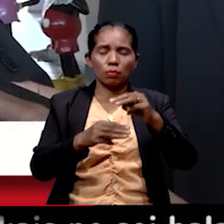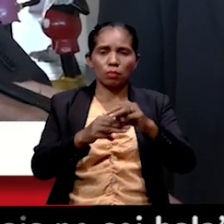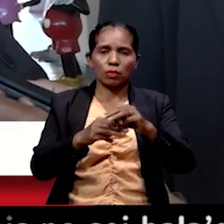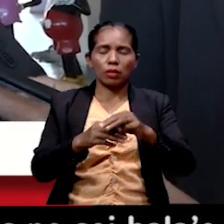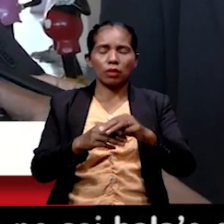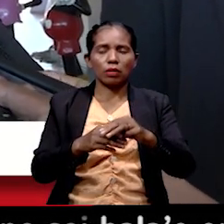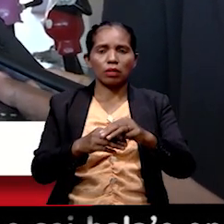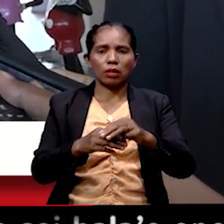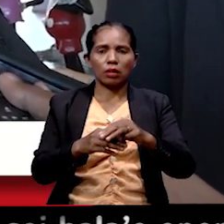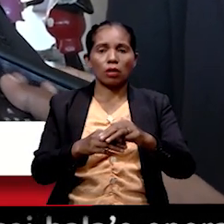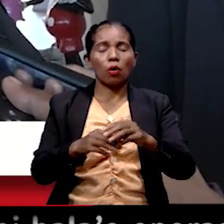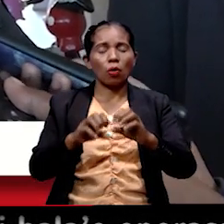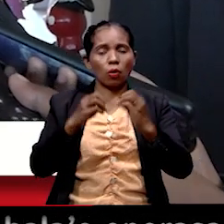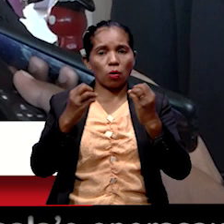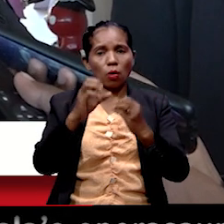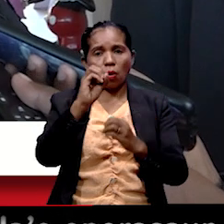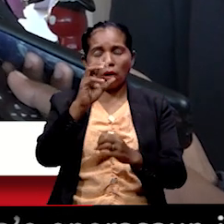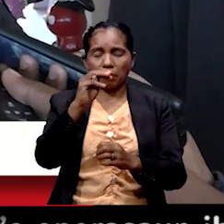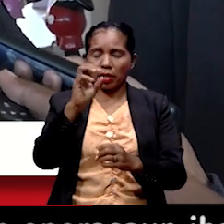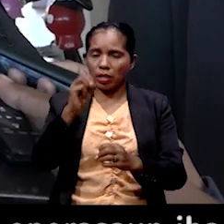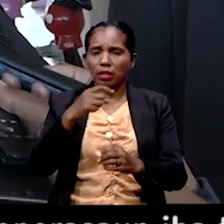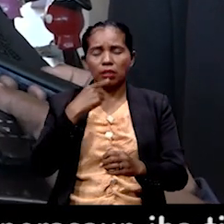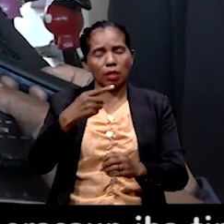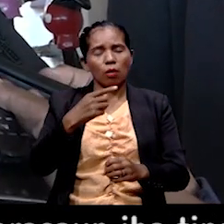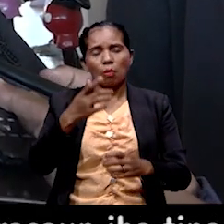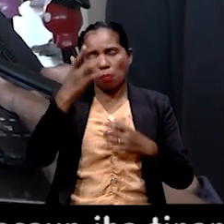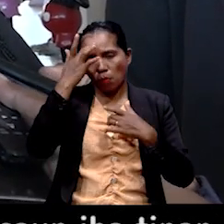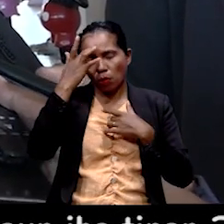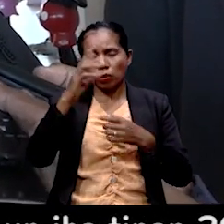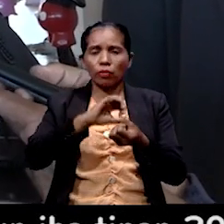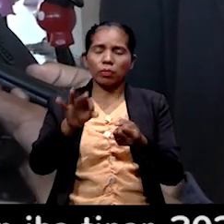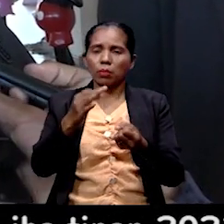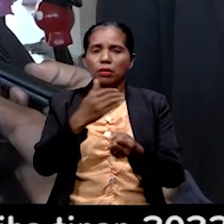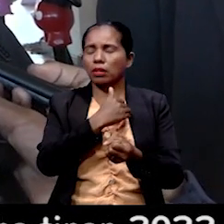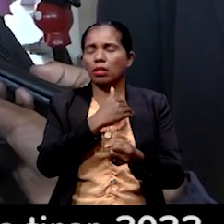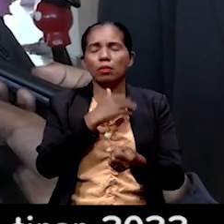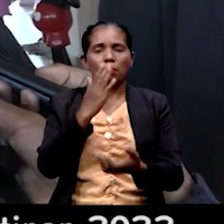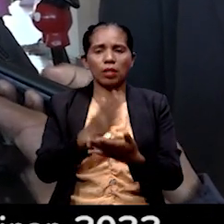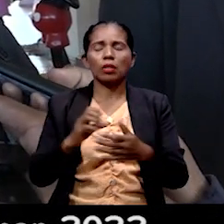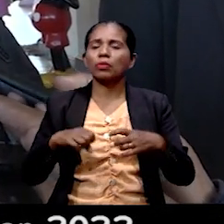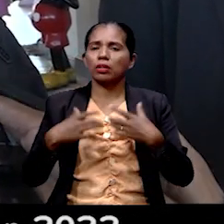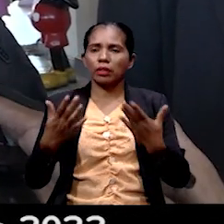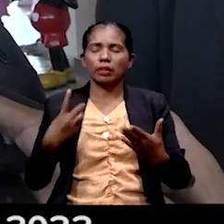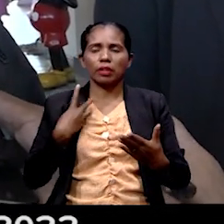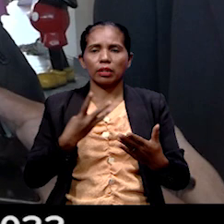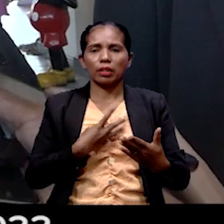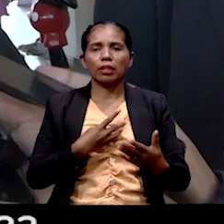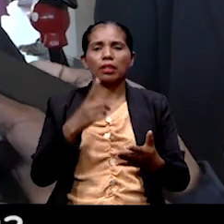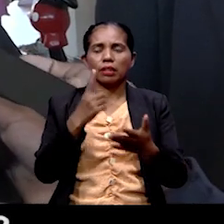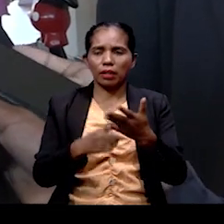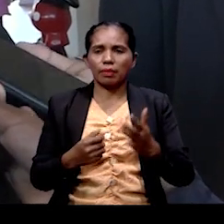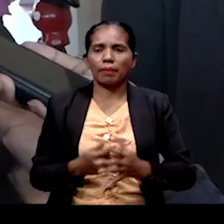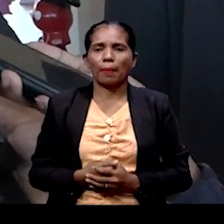sida ne, at hanusa ninya ba oin ne hanusa. Só que itania vantagem ainda mas que tarei